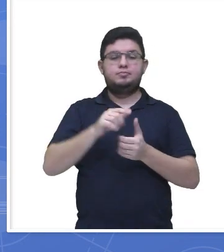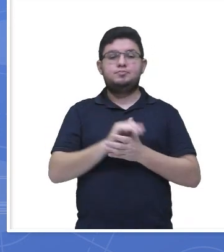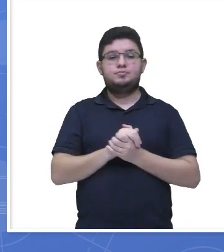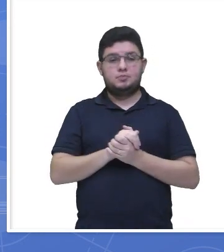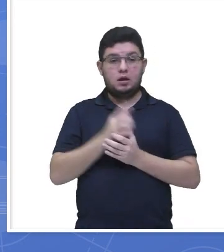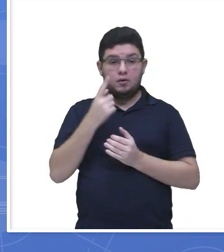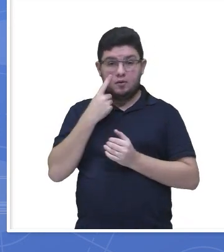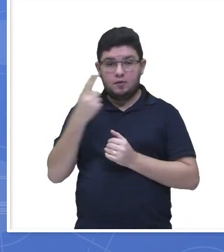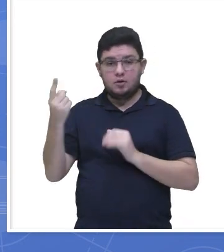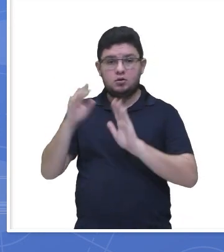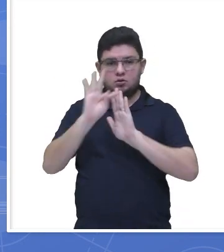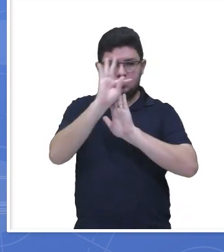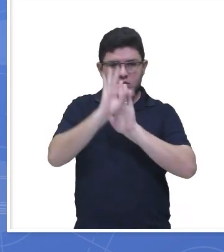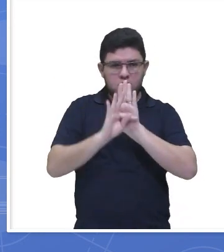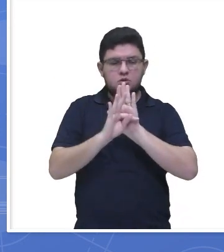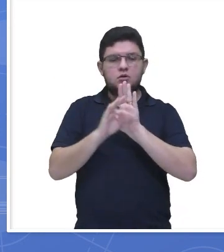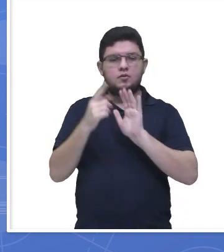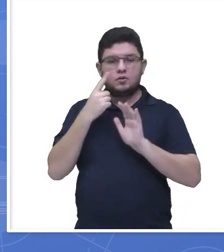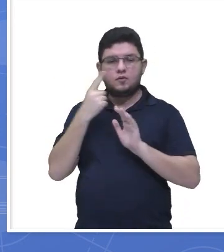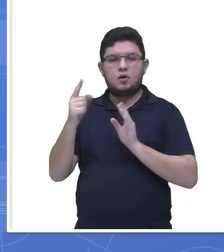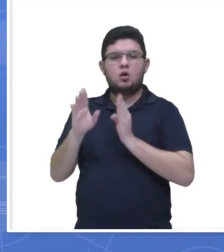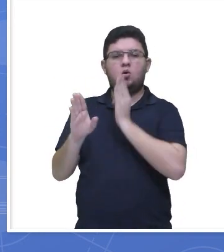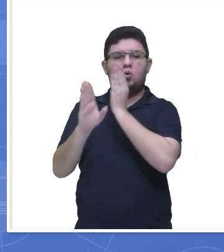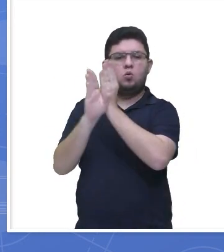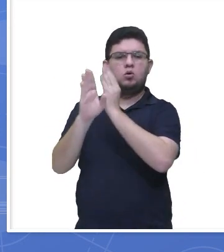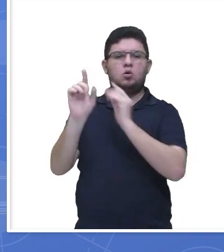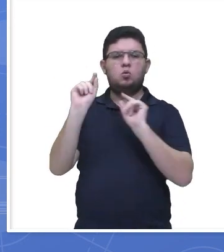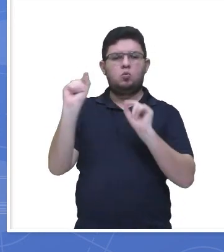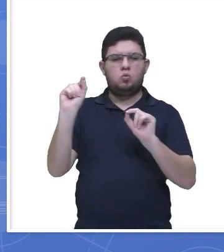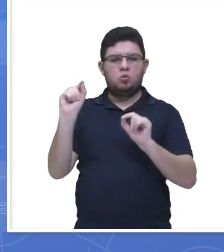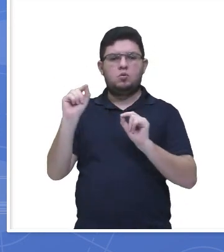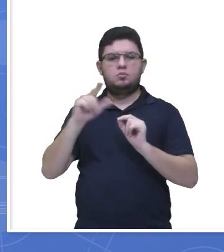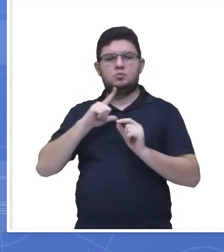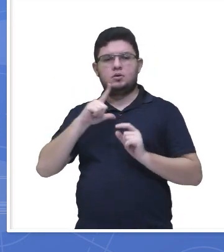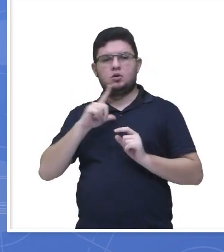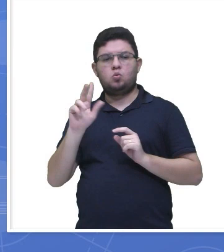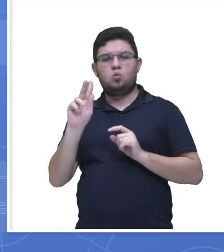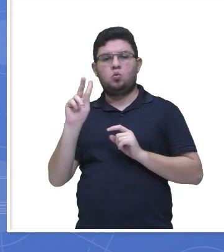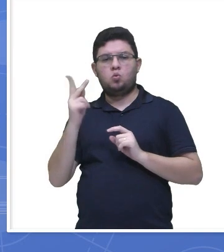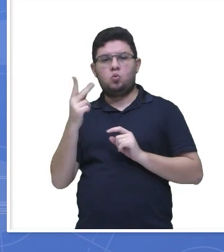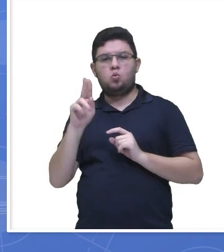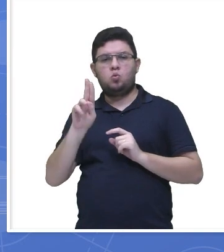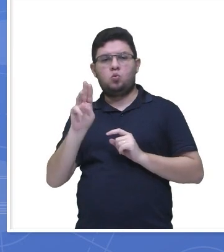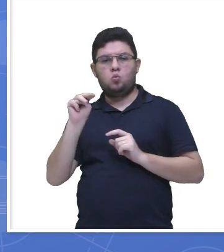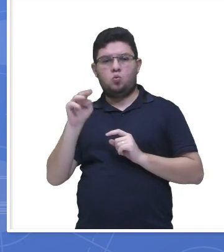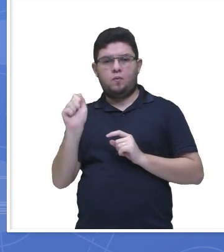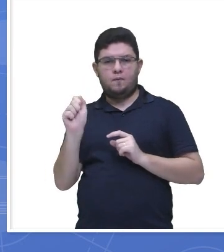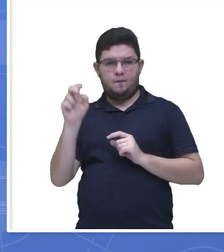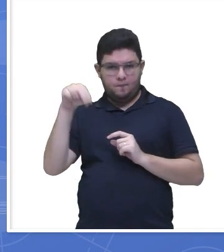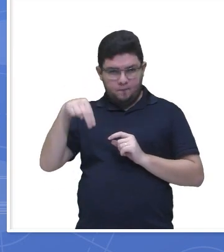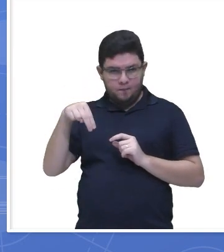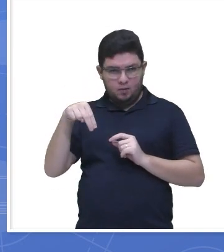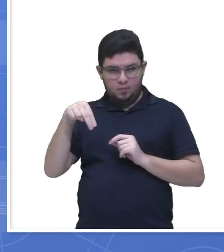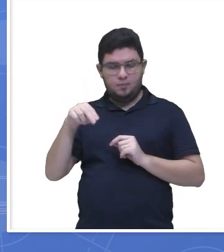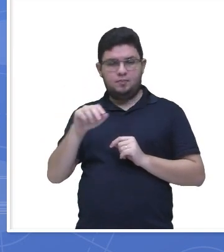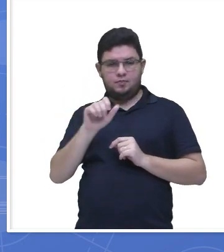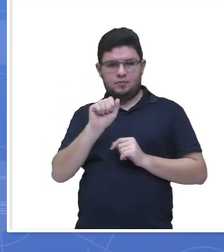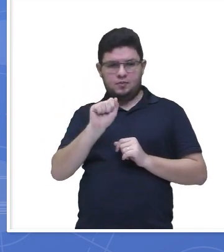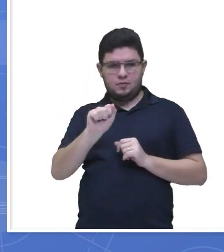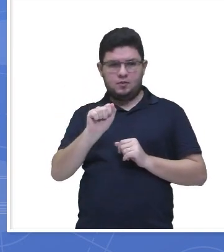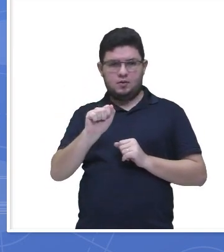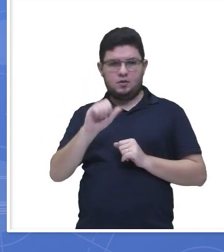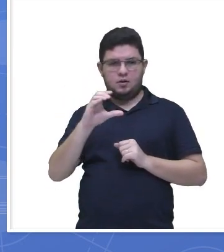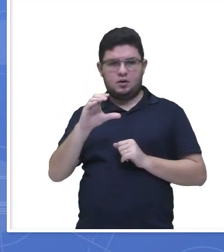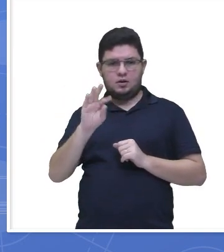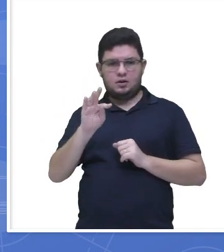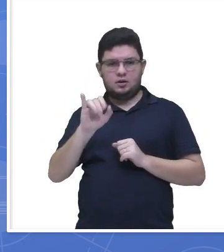ali, na segunda linha, você vai encontrar driving by human activities, tá? Human activities. Então, repare que é uma atividade